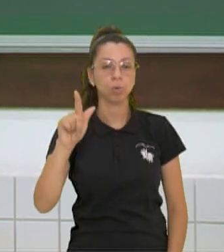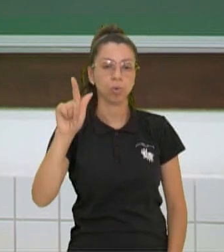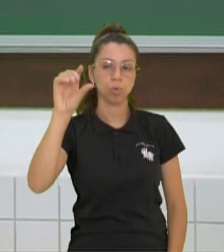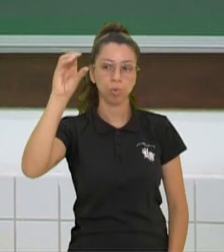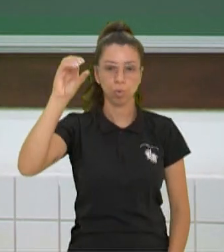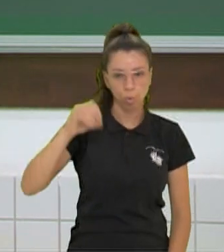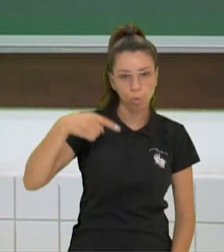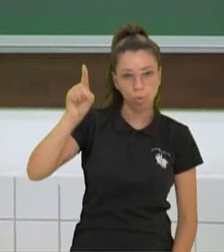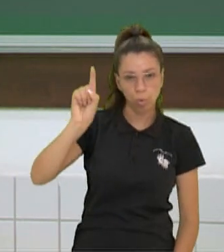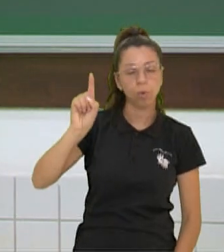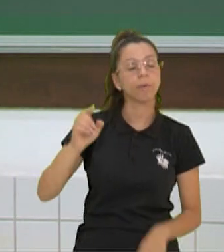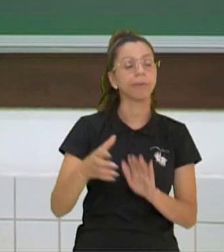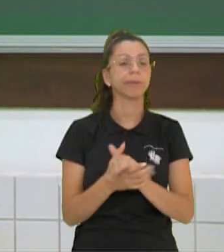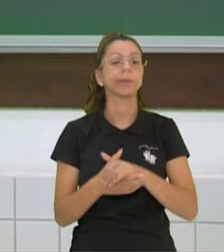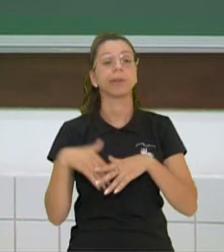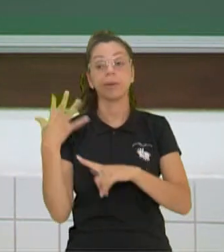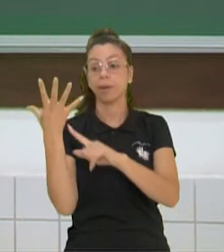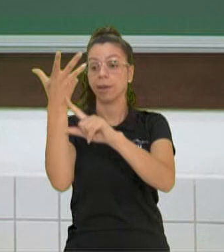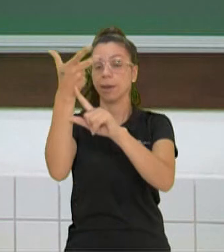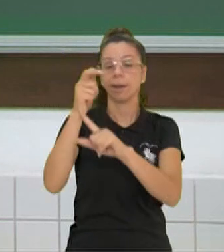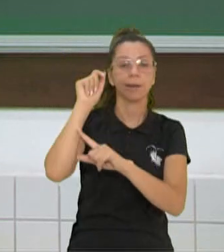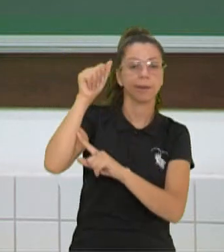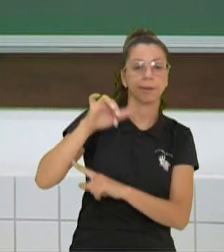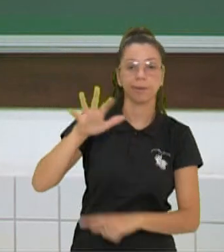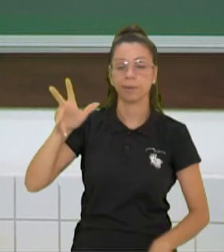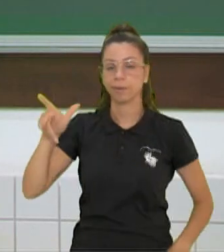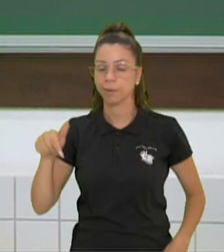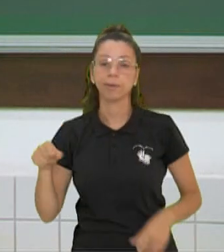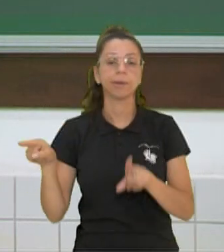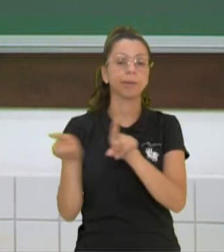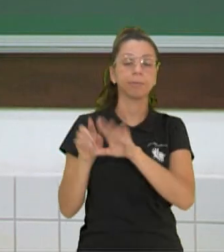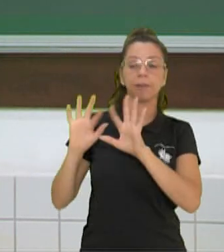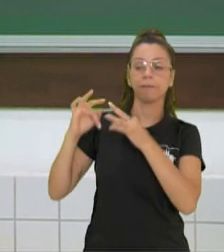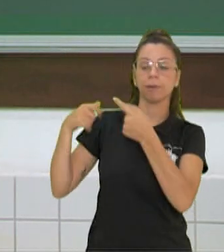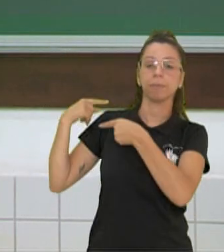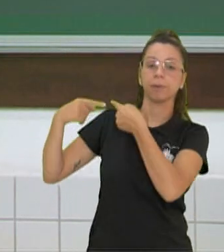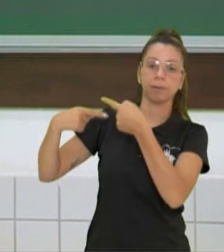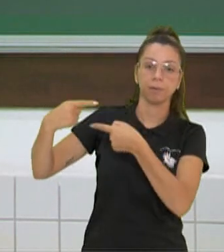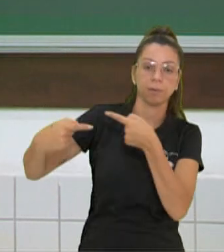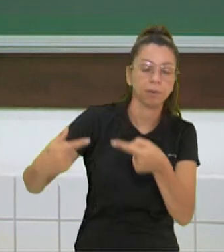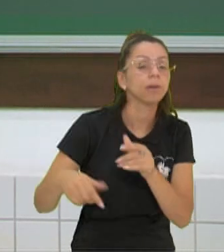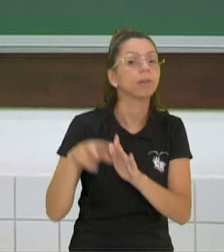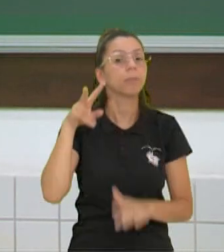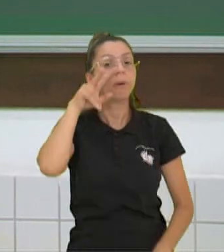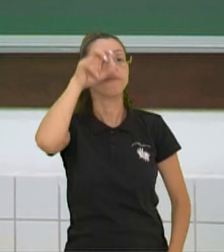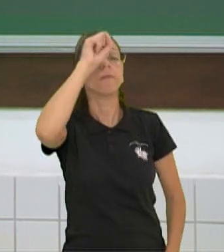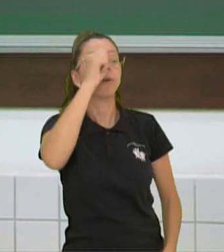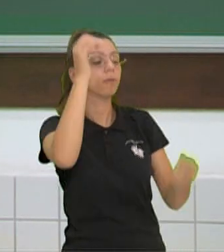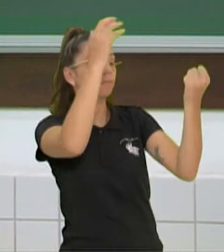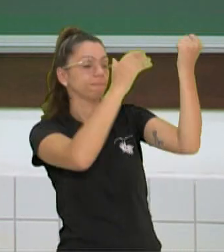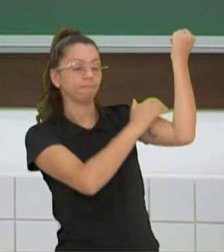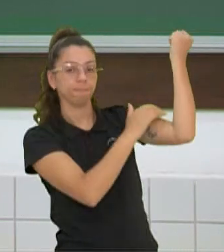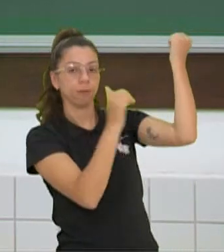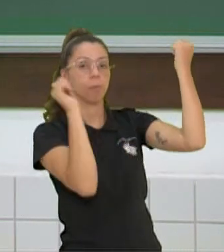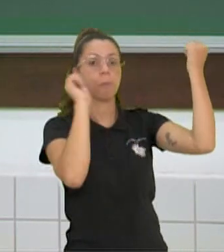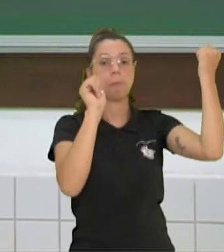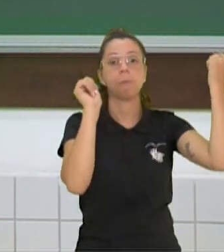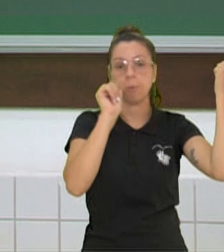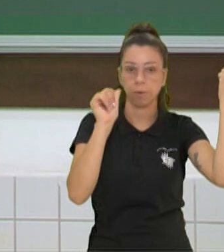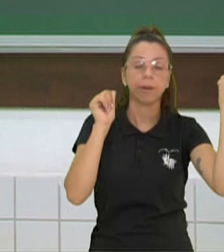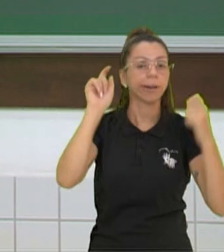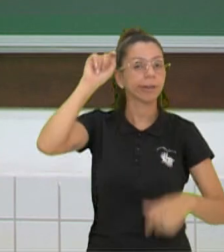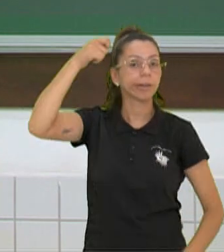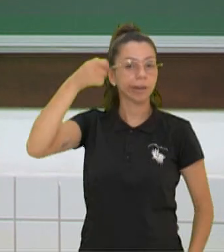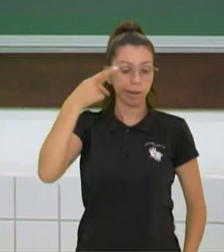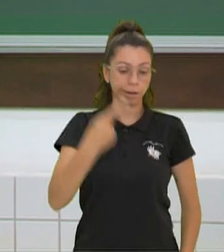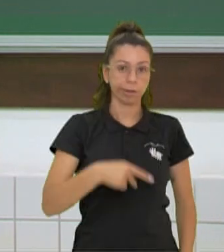toda a questão da arte afrodescendente, a ancestralidade, né, trazendo a força e empoderamento da mulher negra